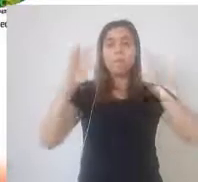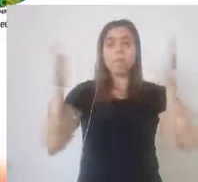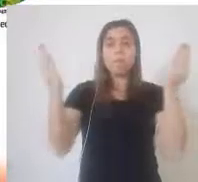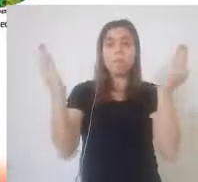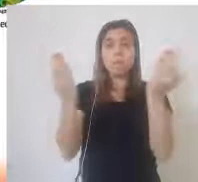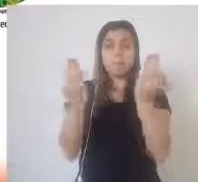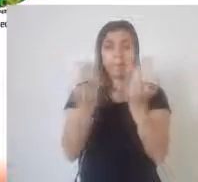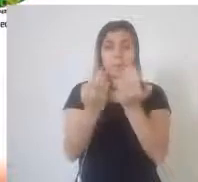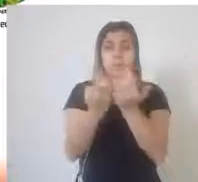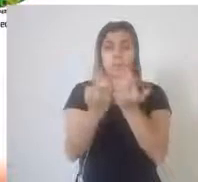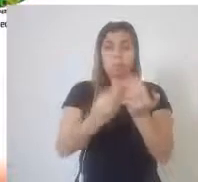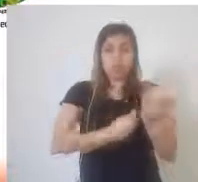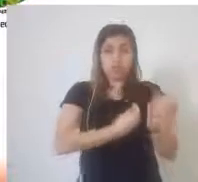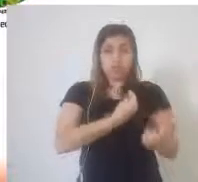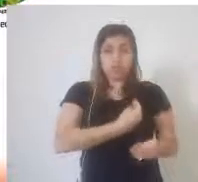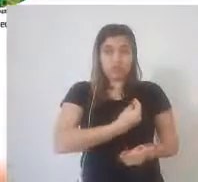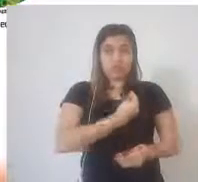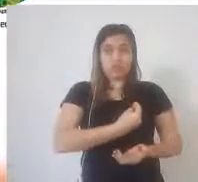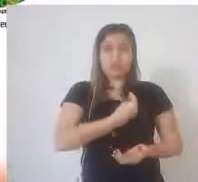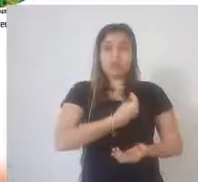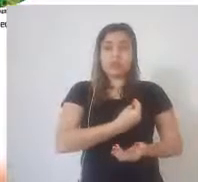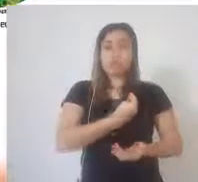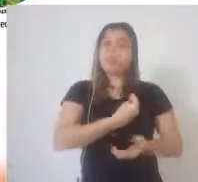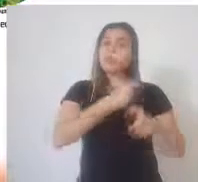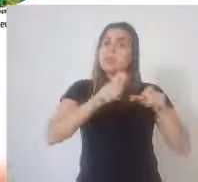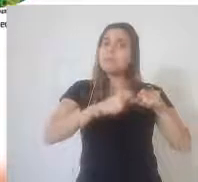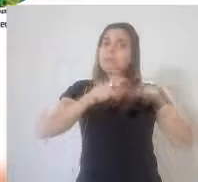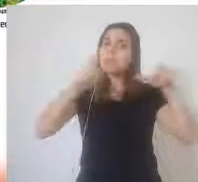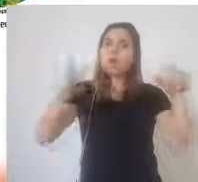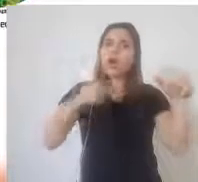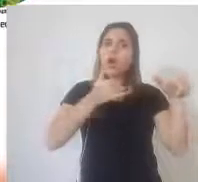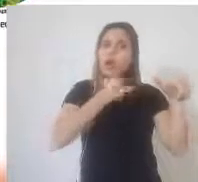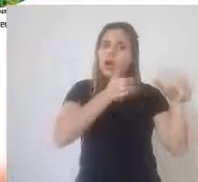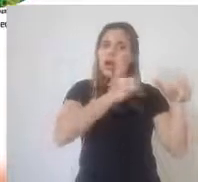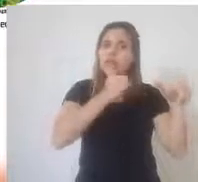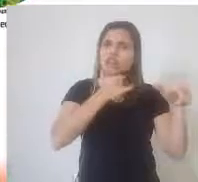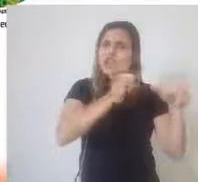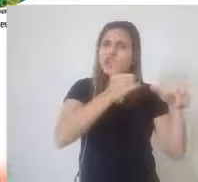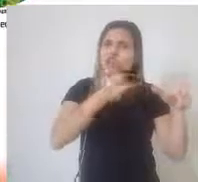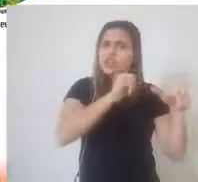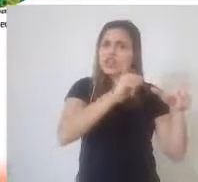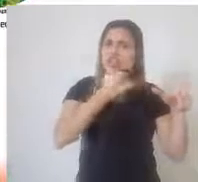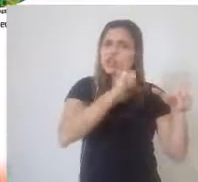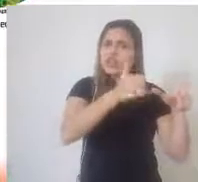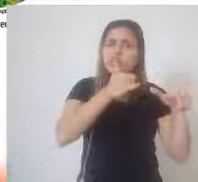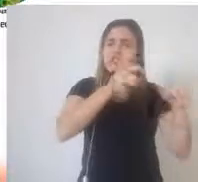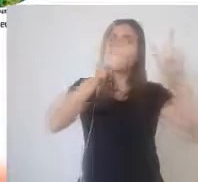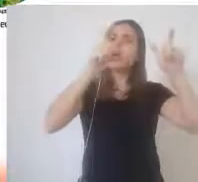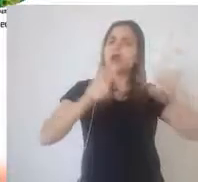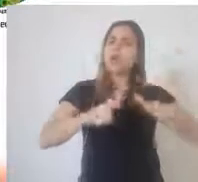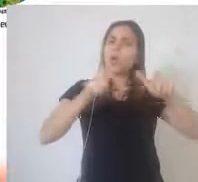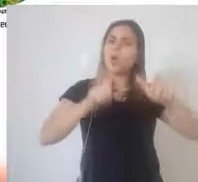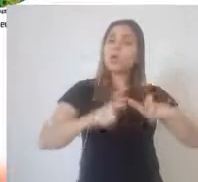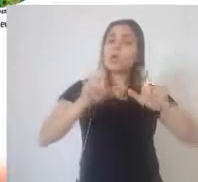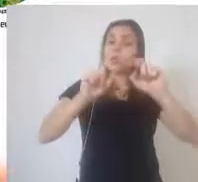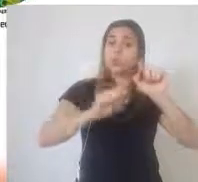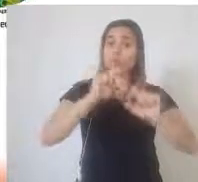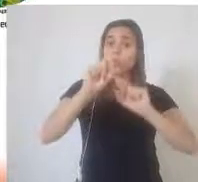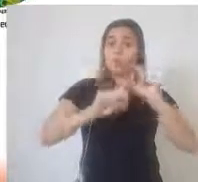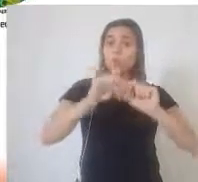na biosfera, no planeta Terra, a maior parte da energia que entra